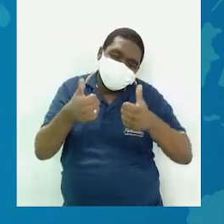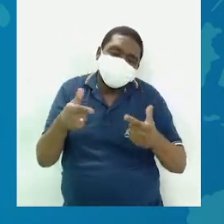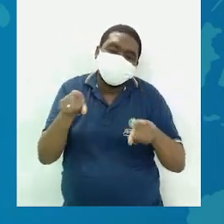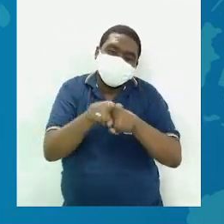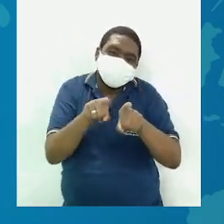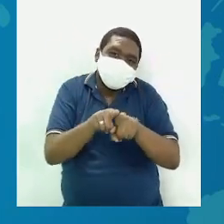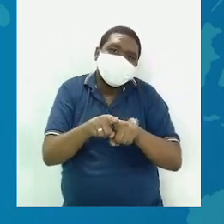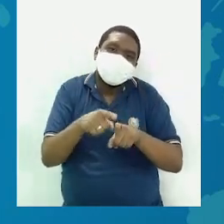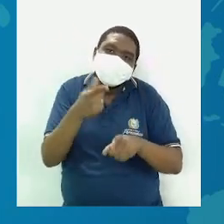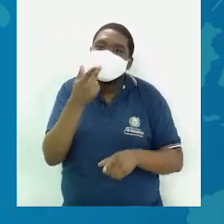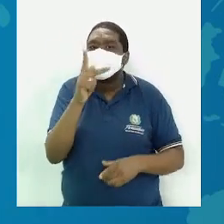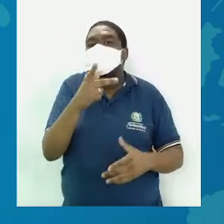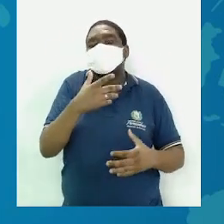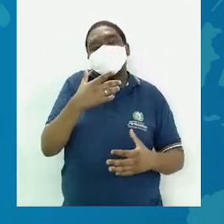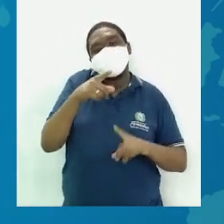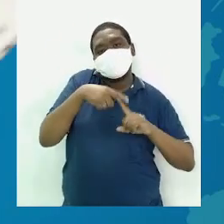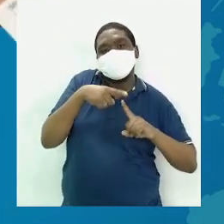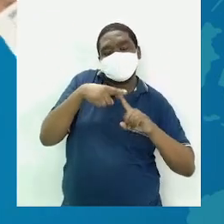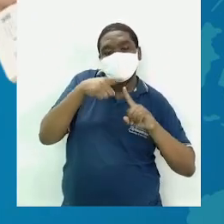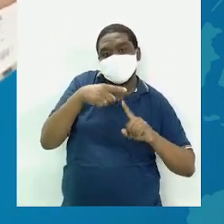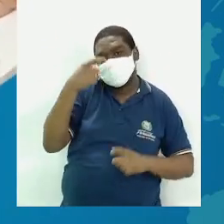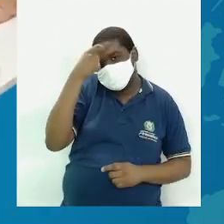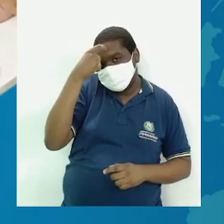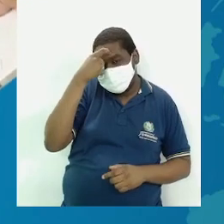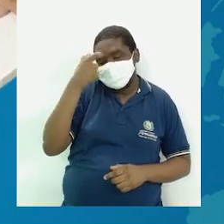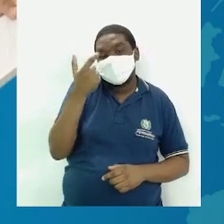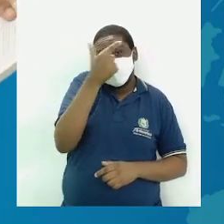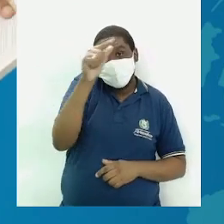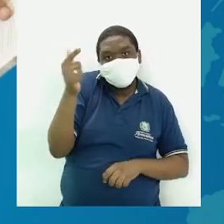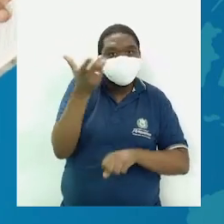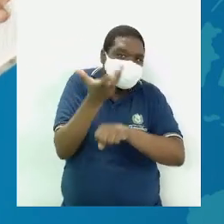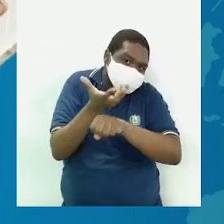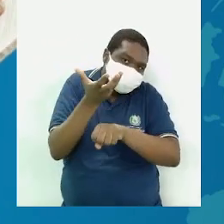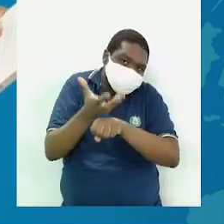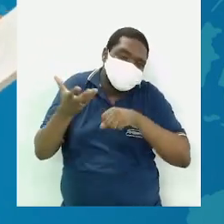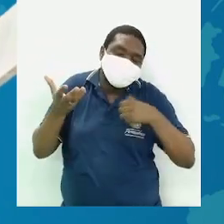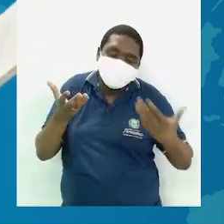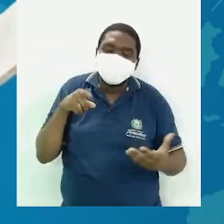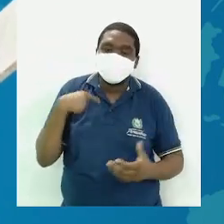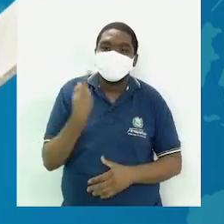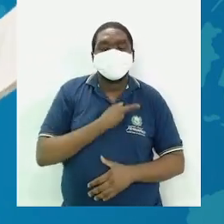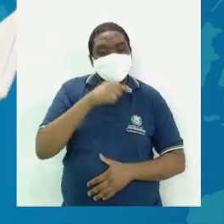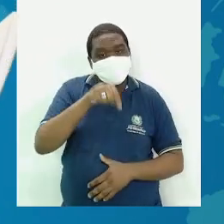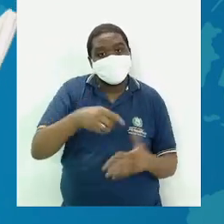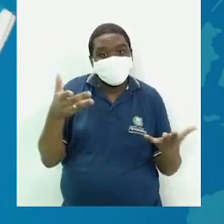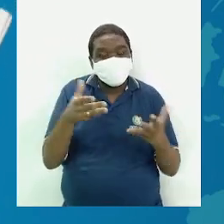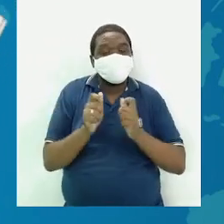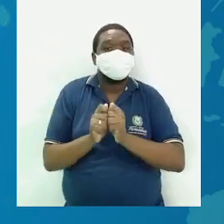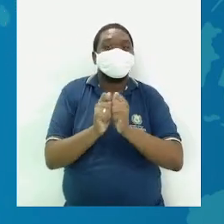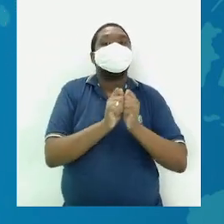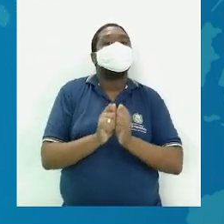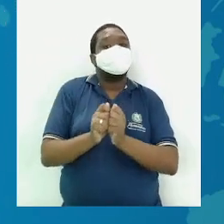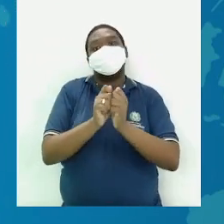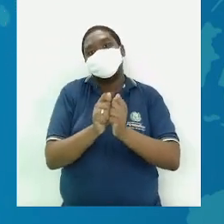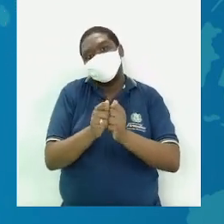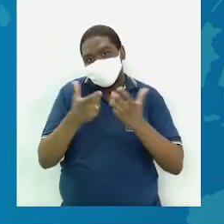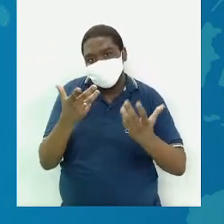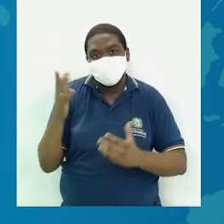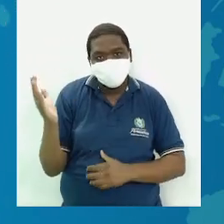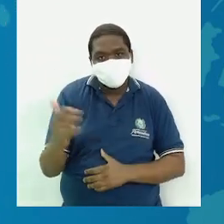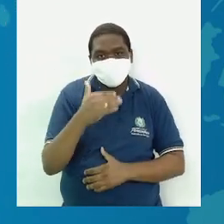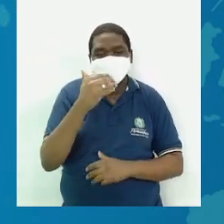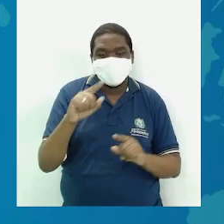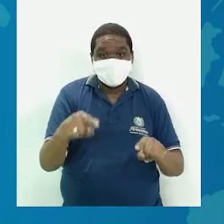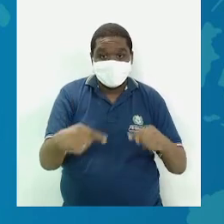seu aspecto cognitivo em relação a demais disciplinas. Então, estamos juntos nessa aventura filosófica.